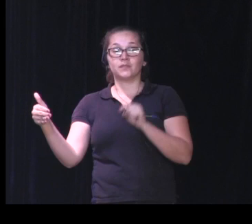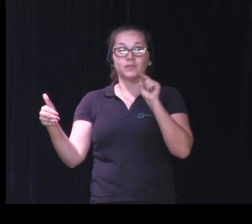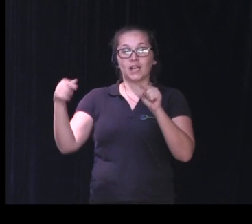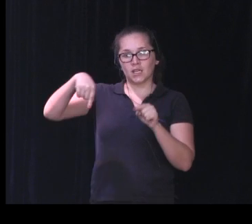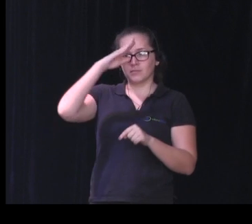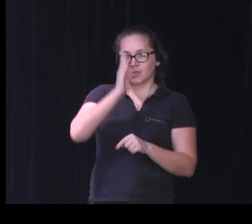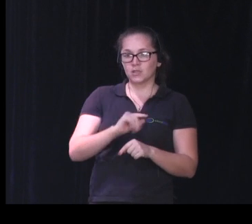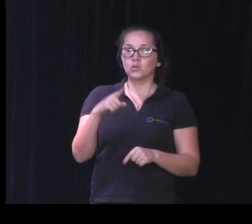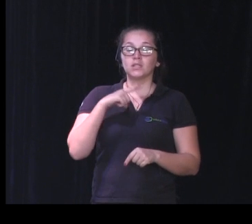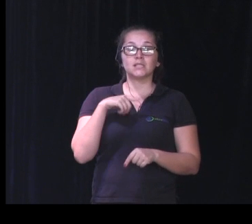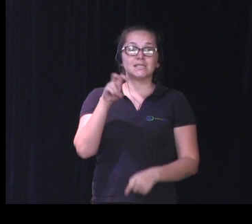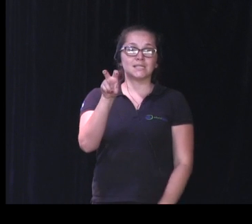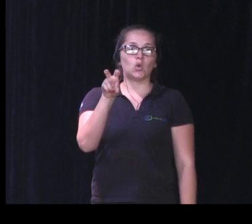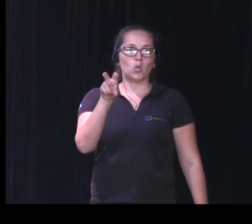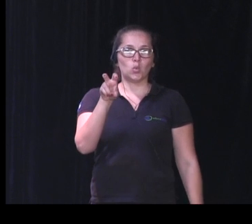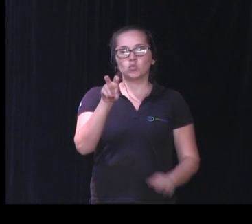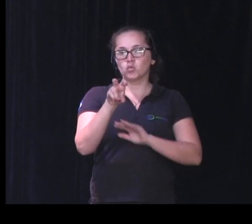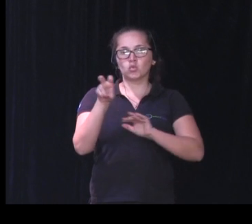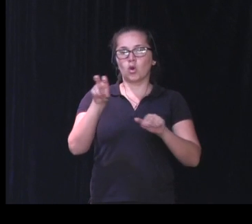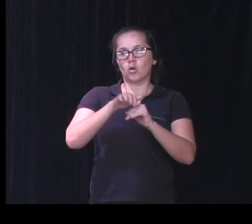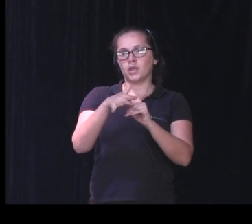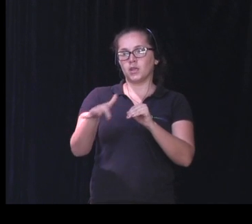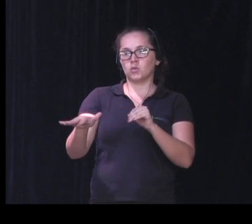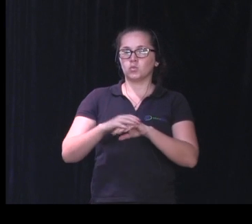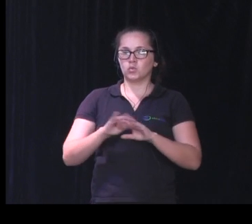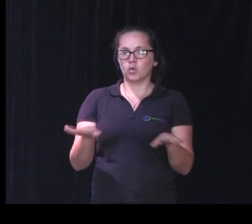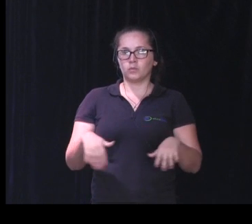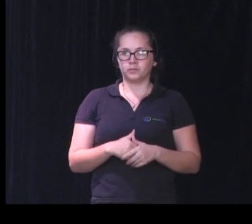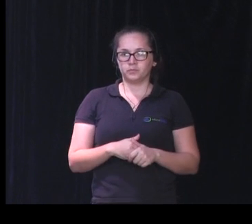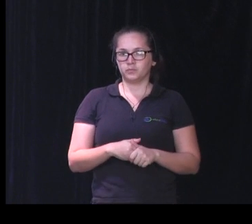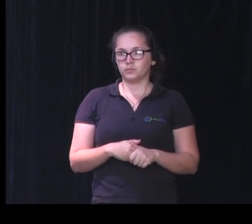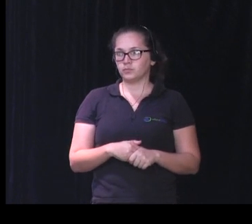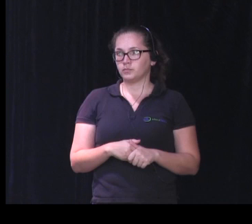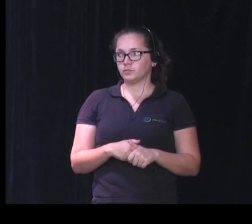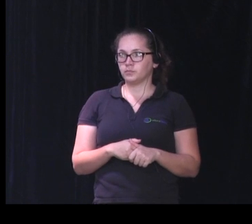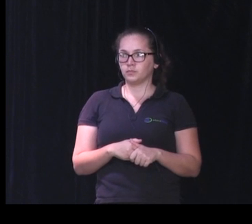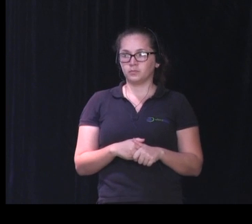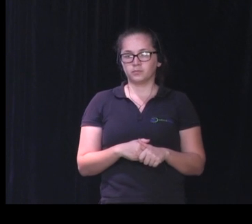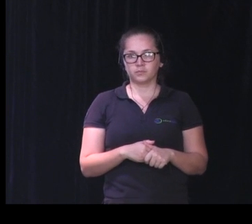E do lado direito, do lado de vocês, existe apenas 5 rios.